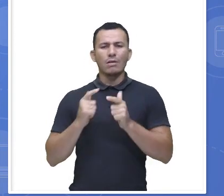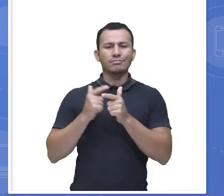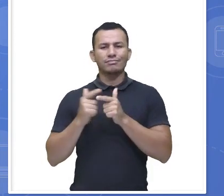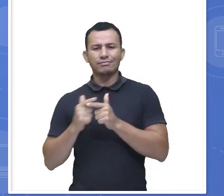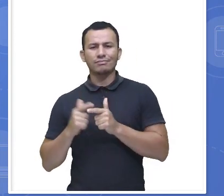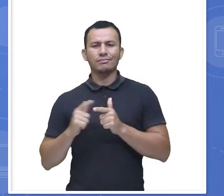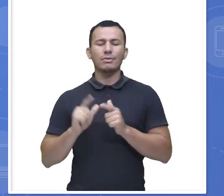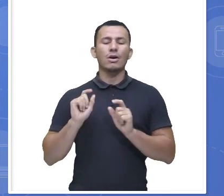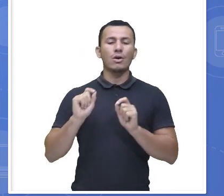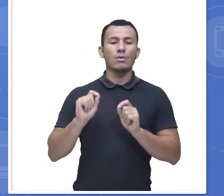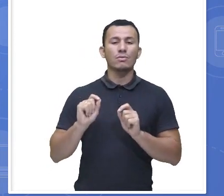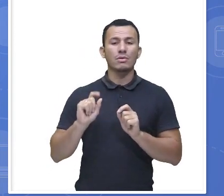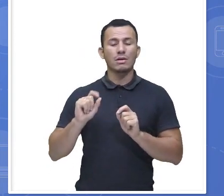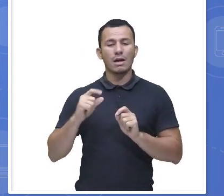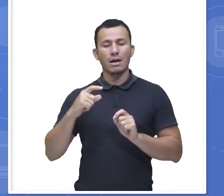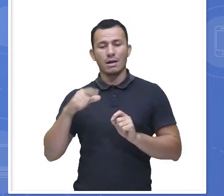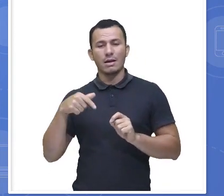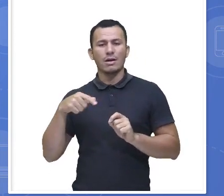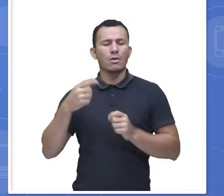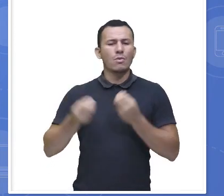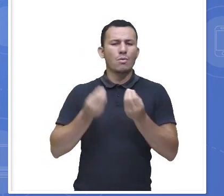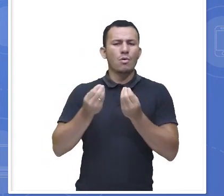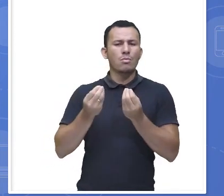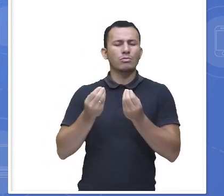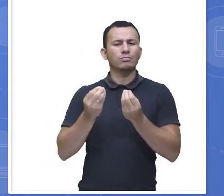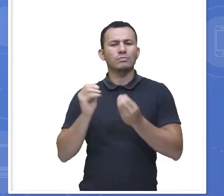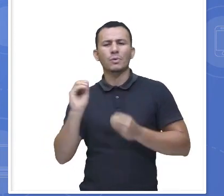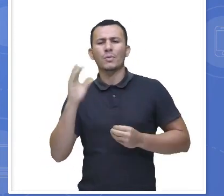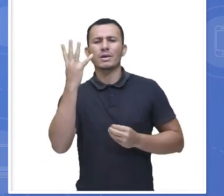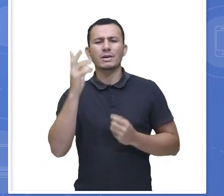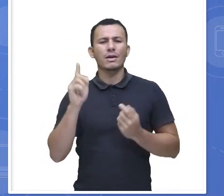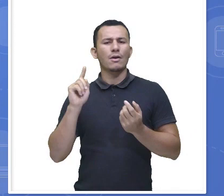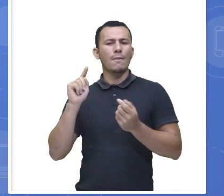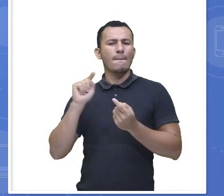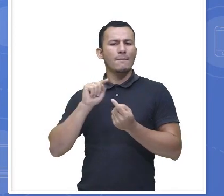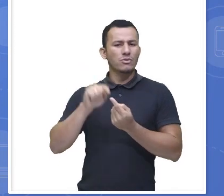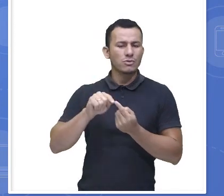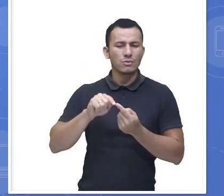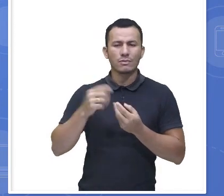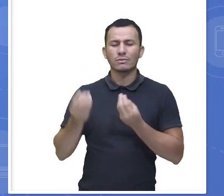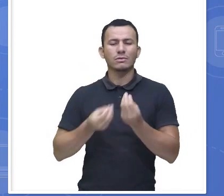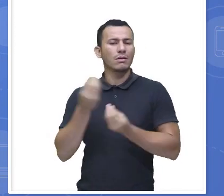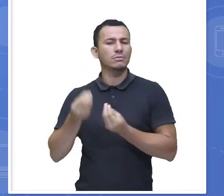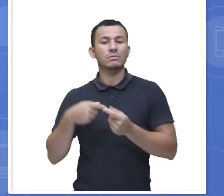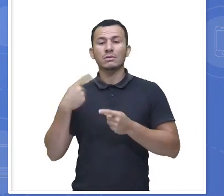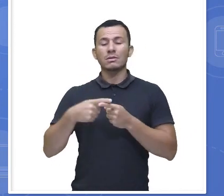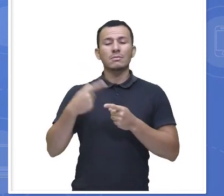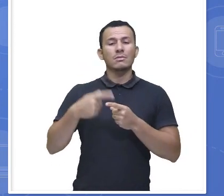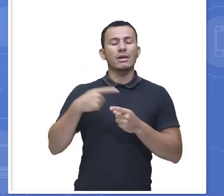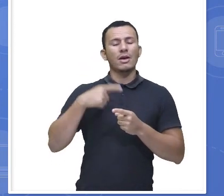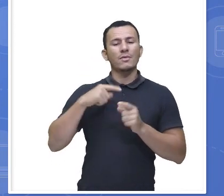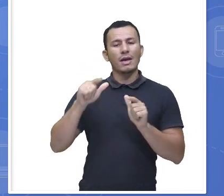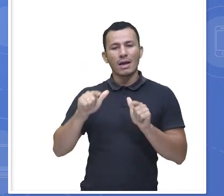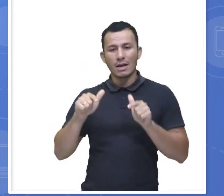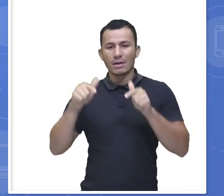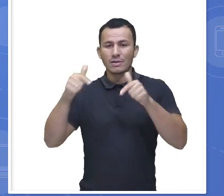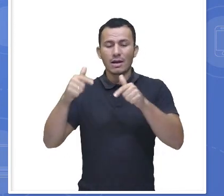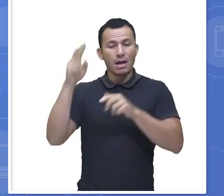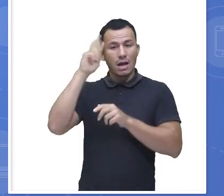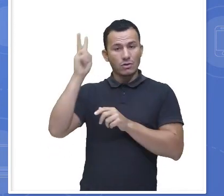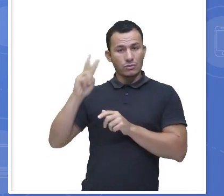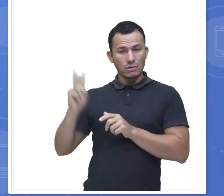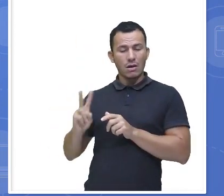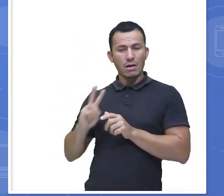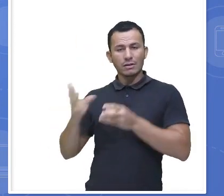ele é desencadeado, ele é provocado por uma razão, por um motivo. Por quê? Porque ele vai conduzir o enredo, a história